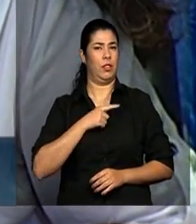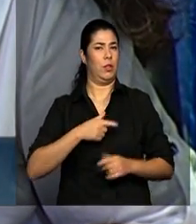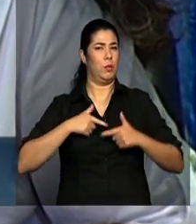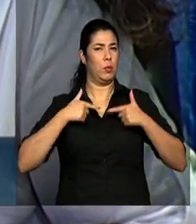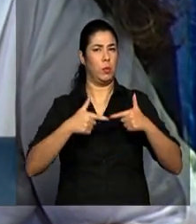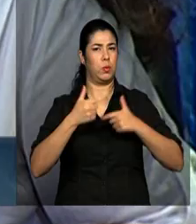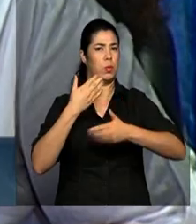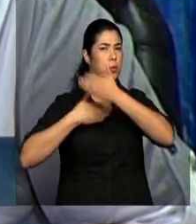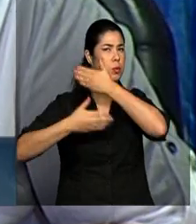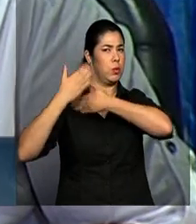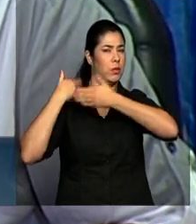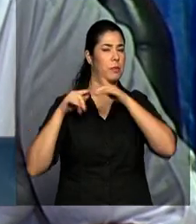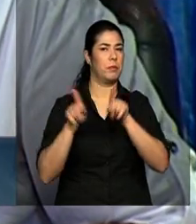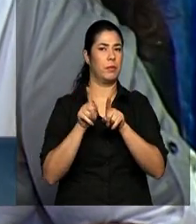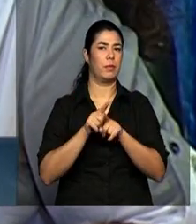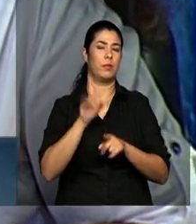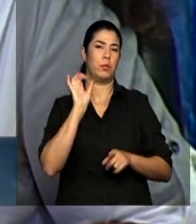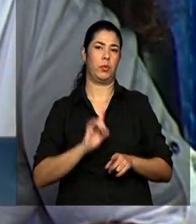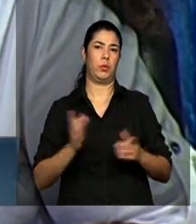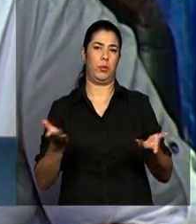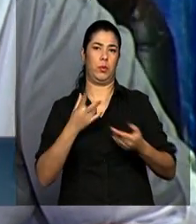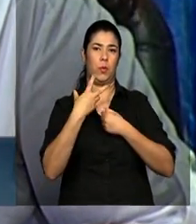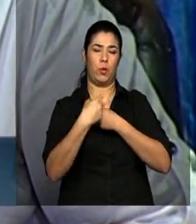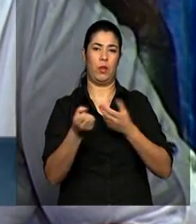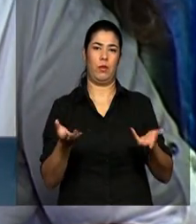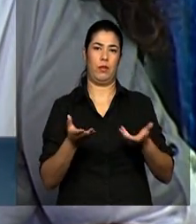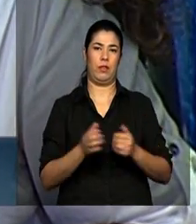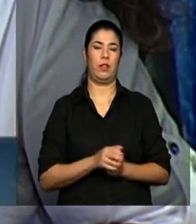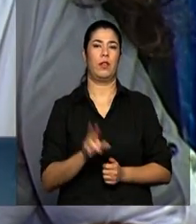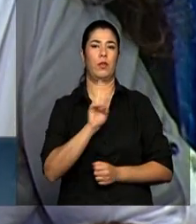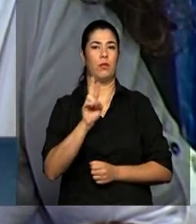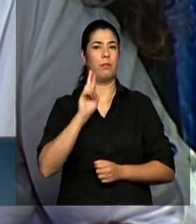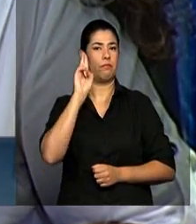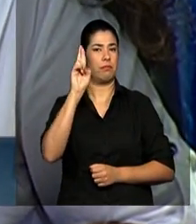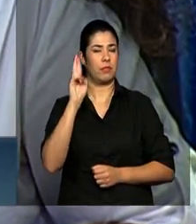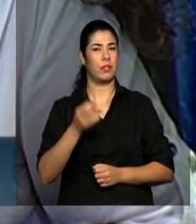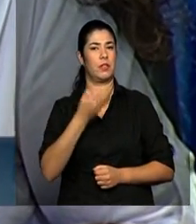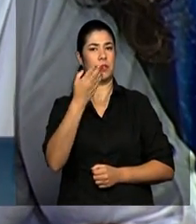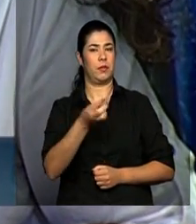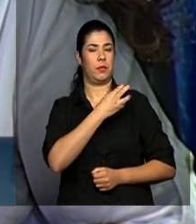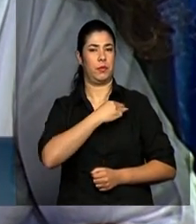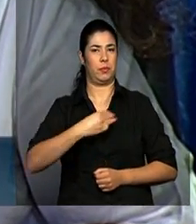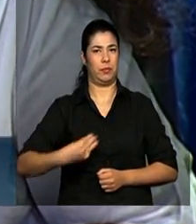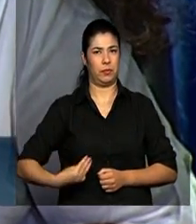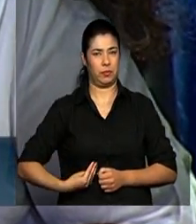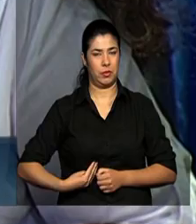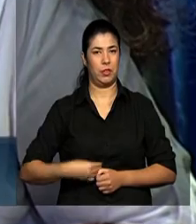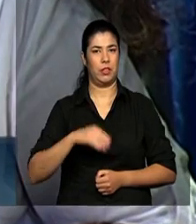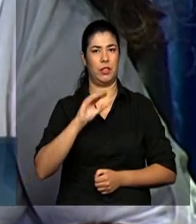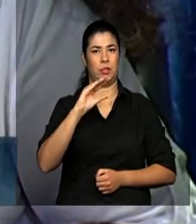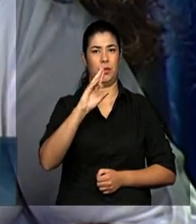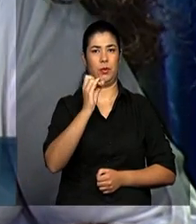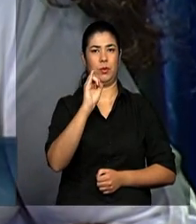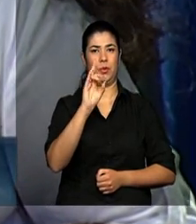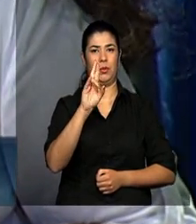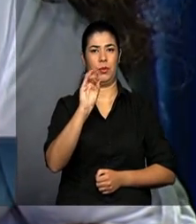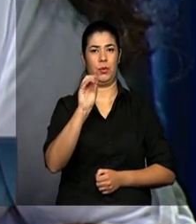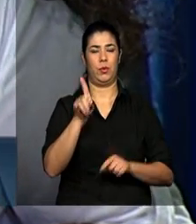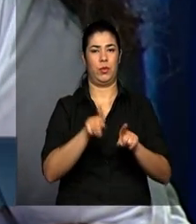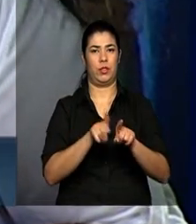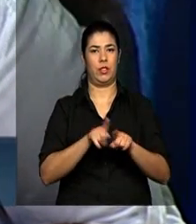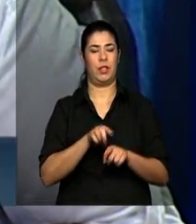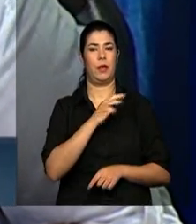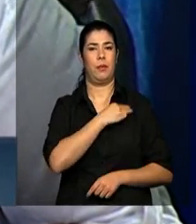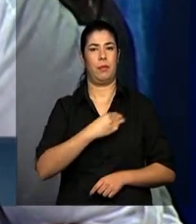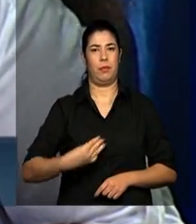das mulheres. Então, aqui, em nome do ministro Kioro, saudar também as demais companheiras aqui na mesa, a ministra